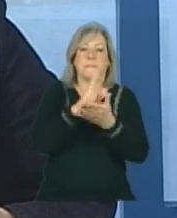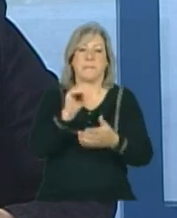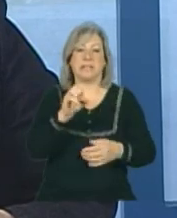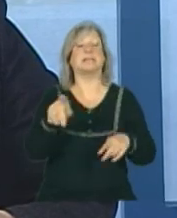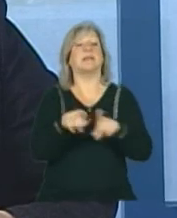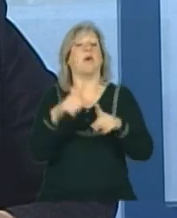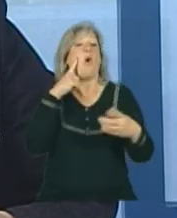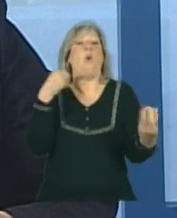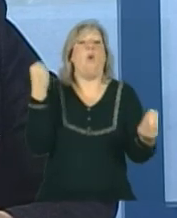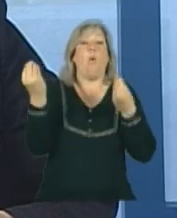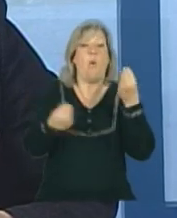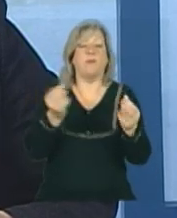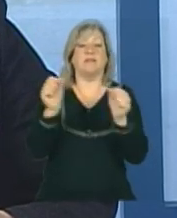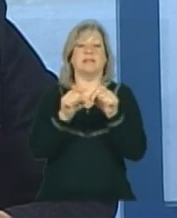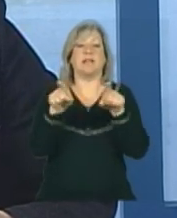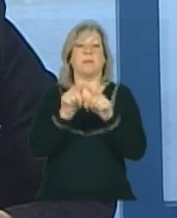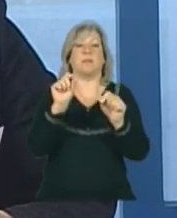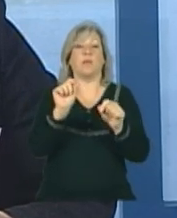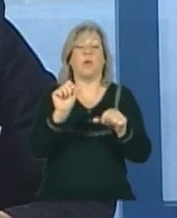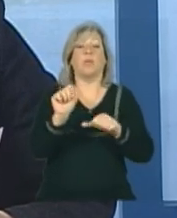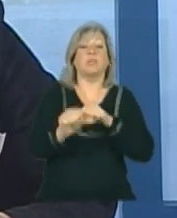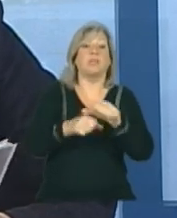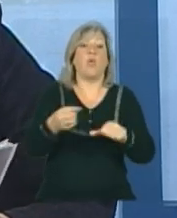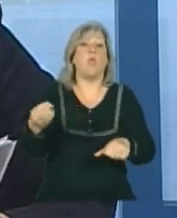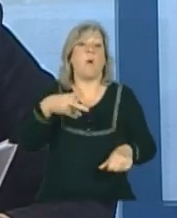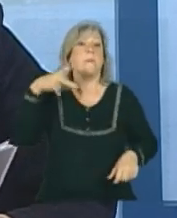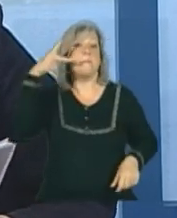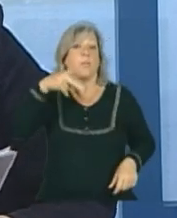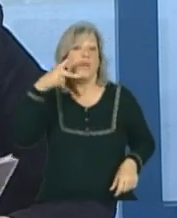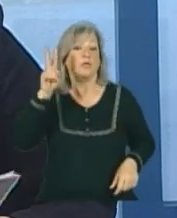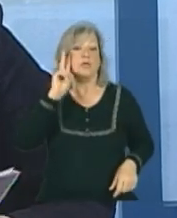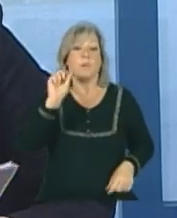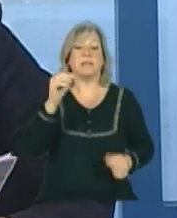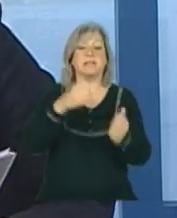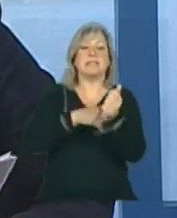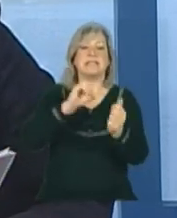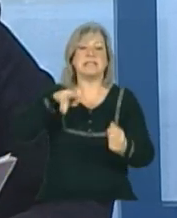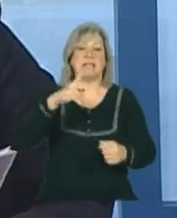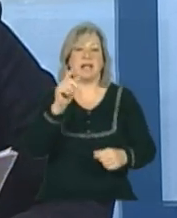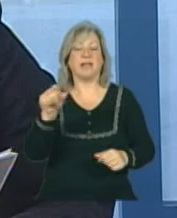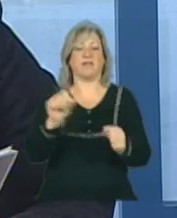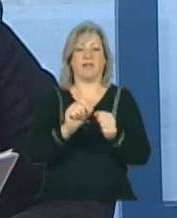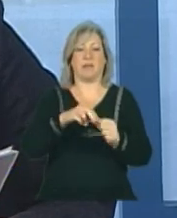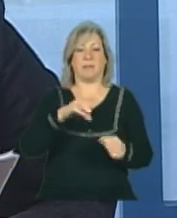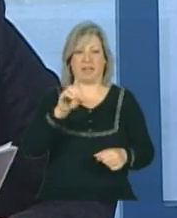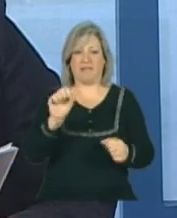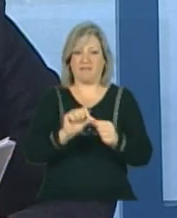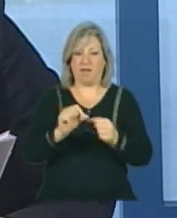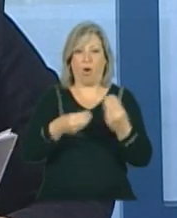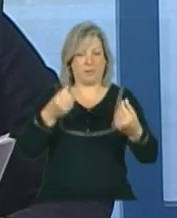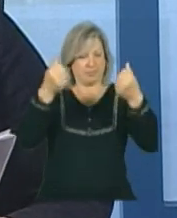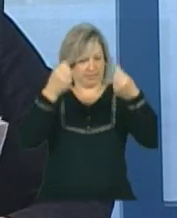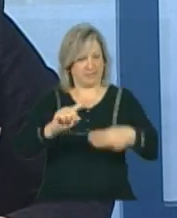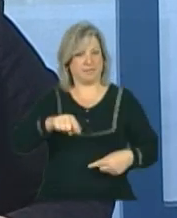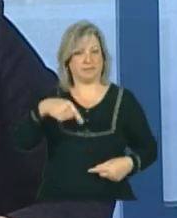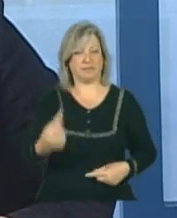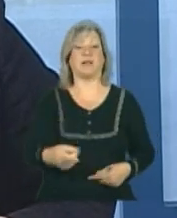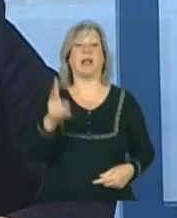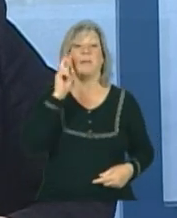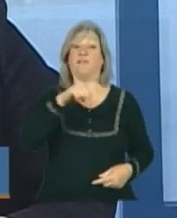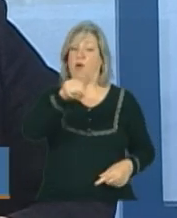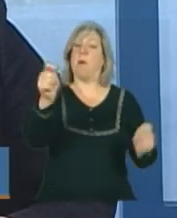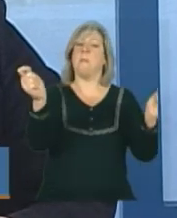será tratada a questão da mudança da nova política de senhas que foi implantada pelo MDS. Lembrando que você